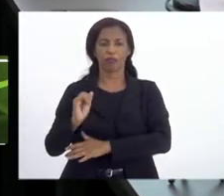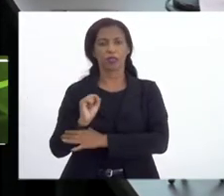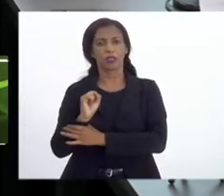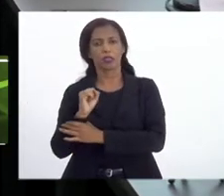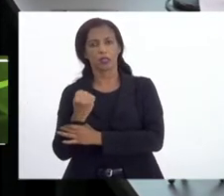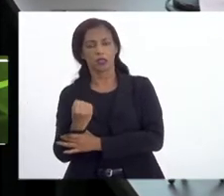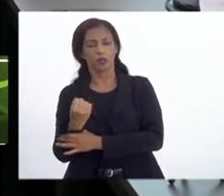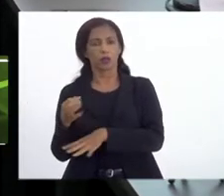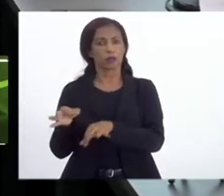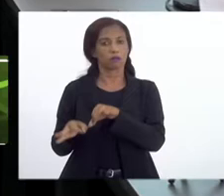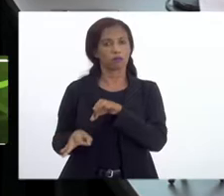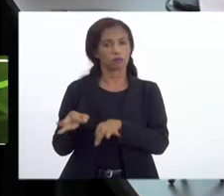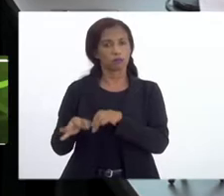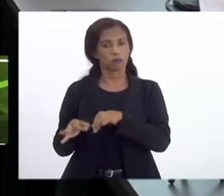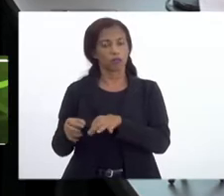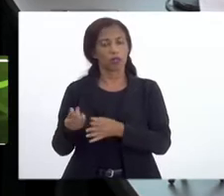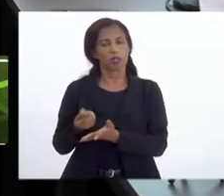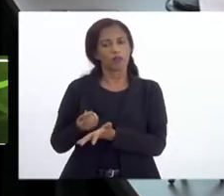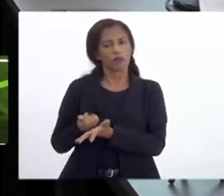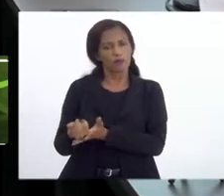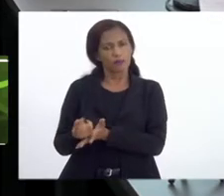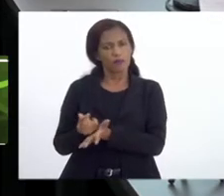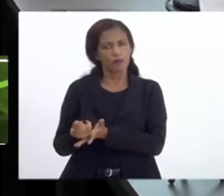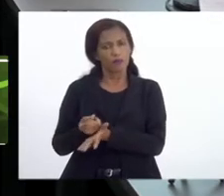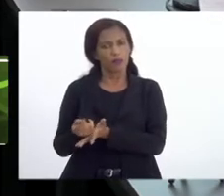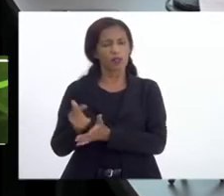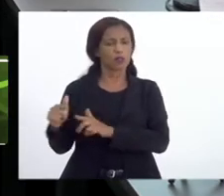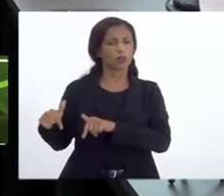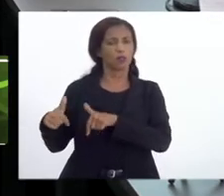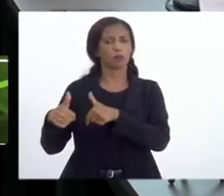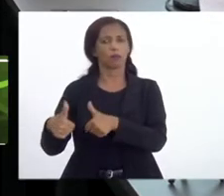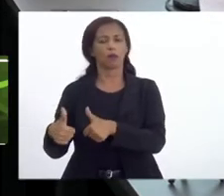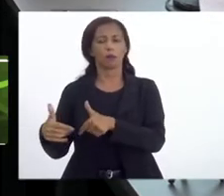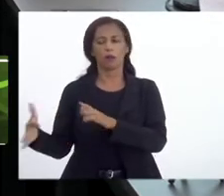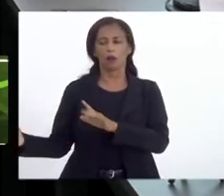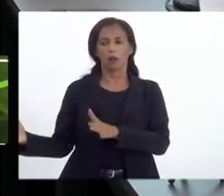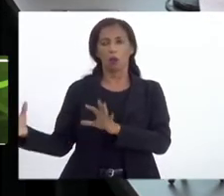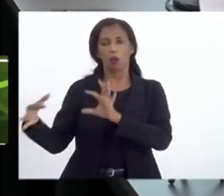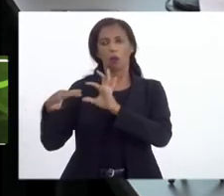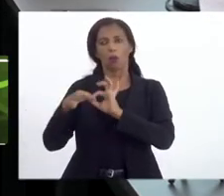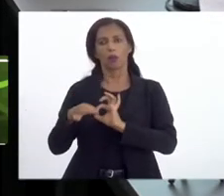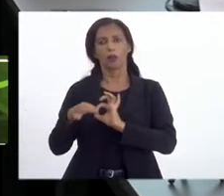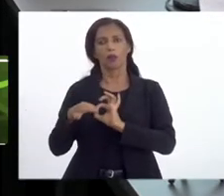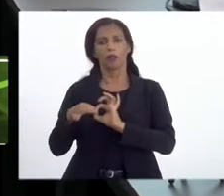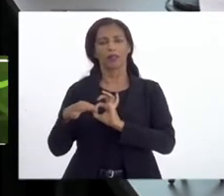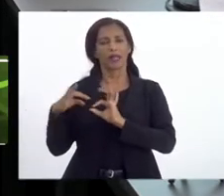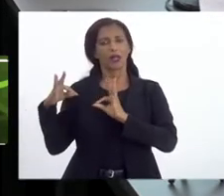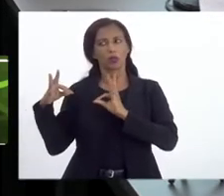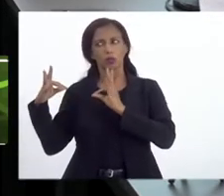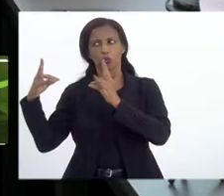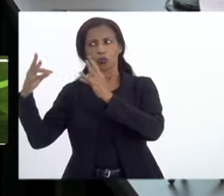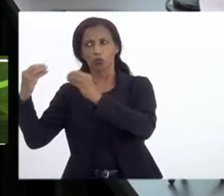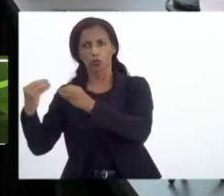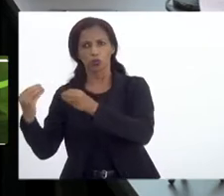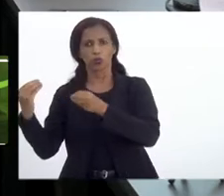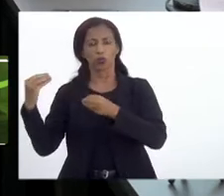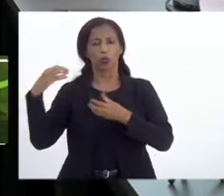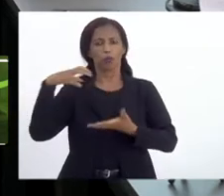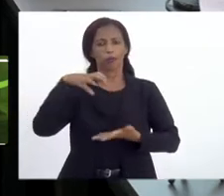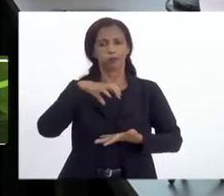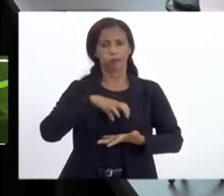segurança jurídica e financeira em operações para conectar o resto do Brasil ao Rio de Janeiro.